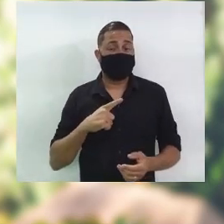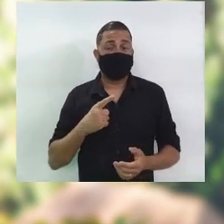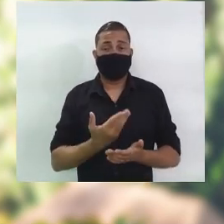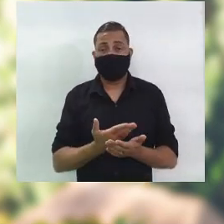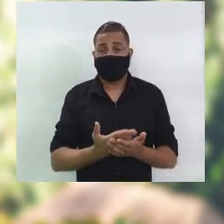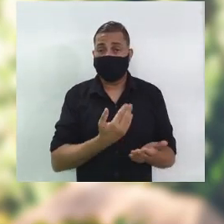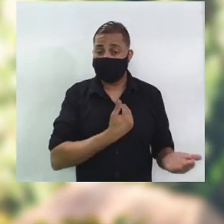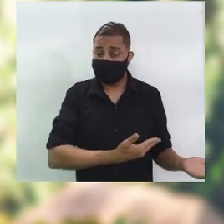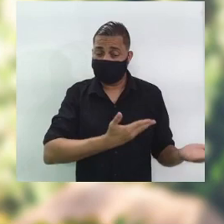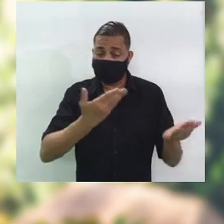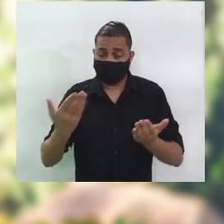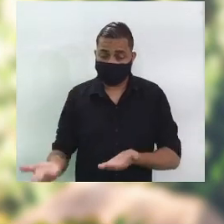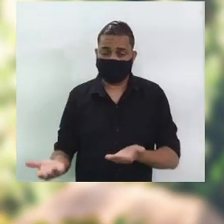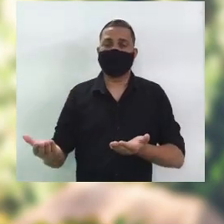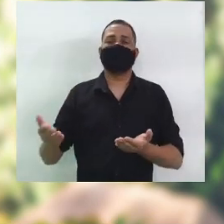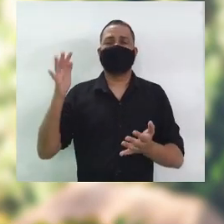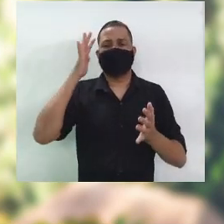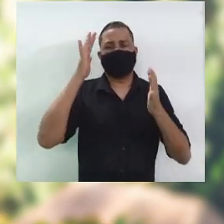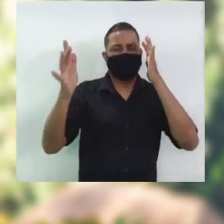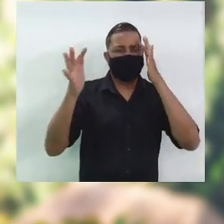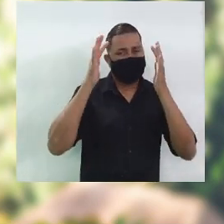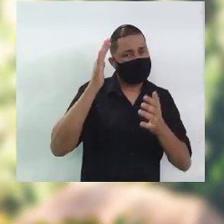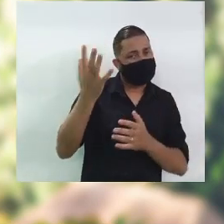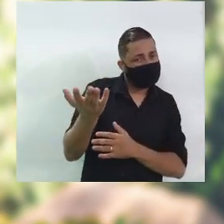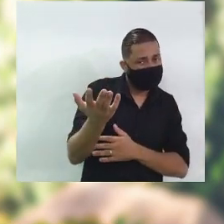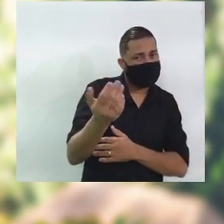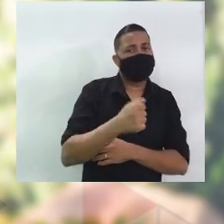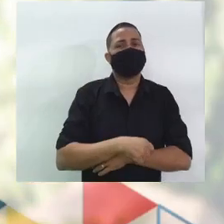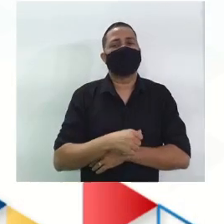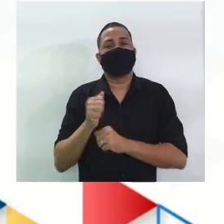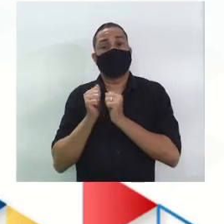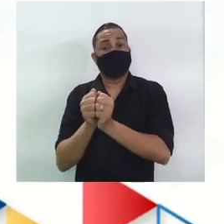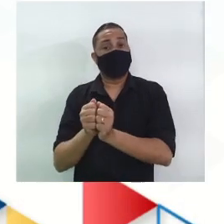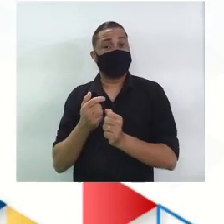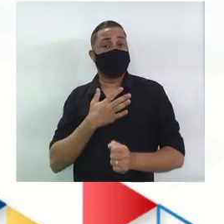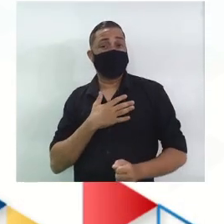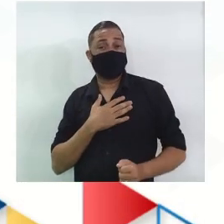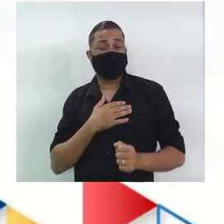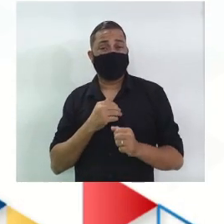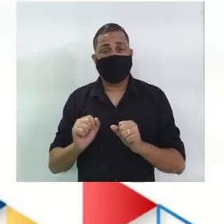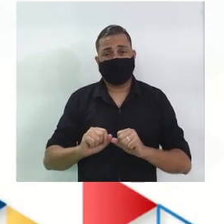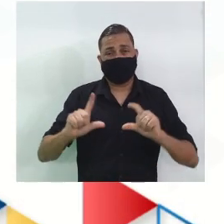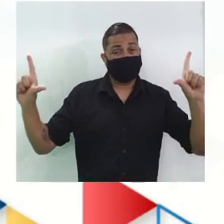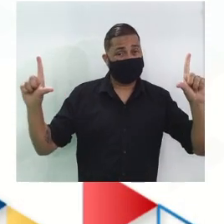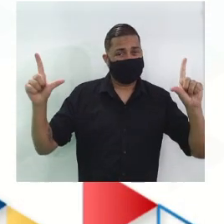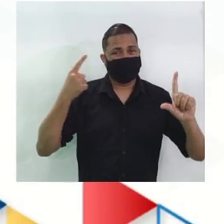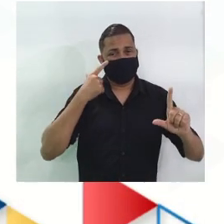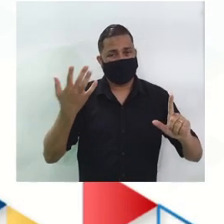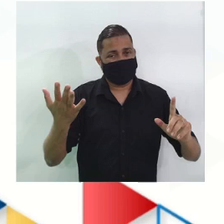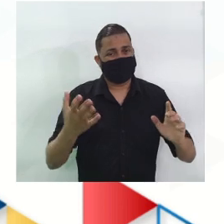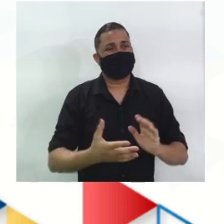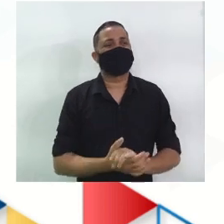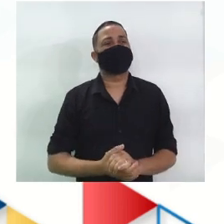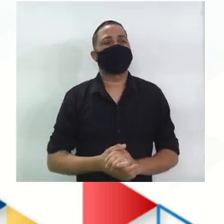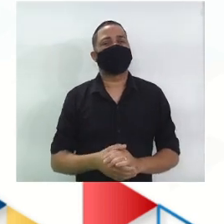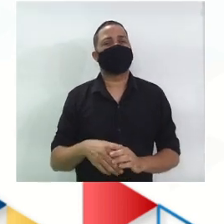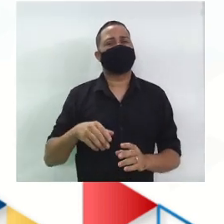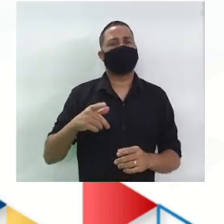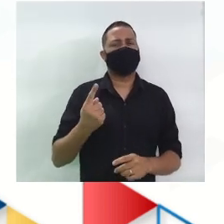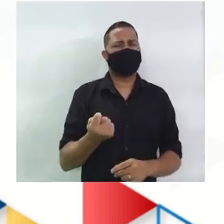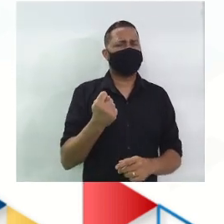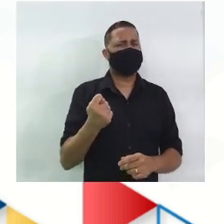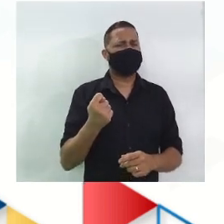trago para vocês uma reflexão. Acompanhem comigo na tela. Vamos ver? Reflexão. Egoísmo